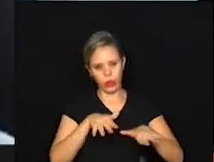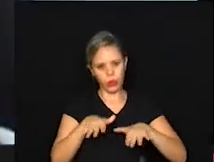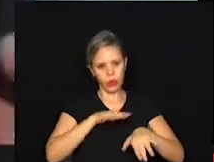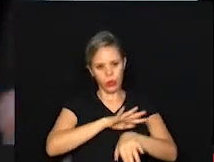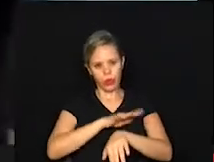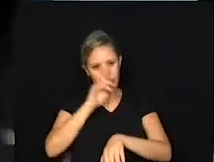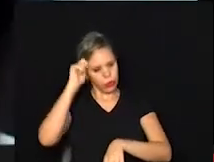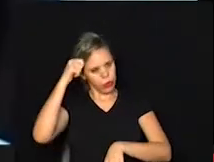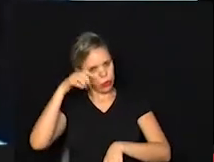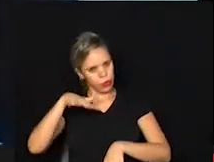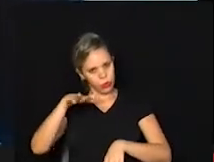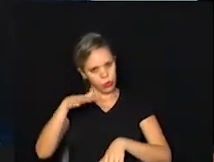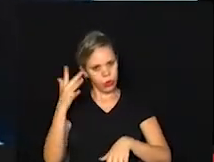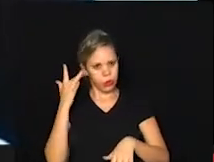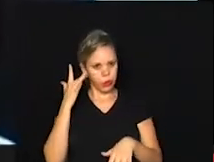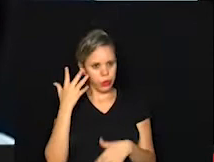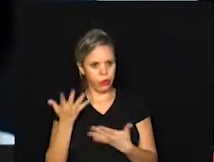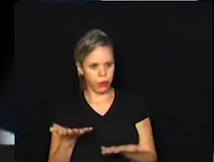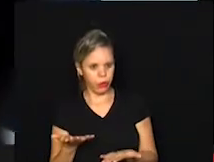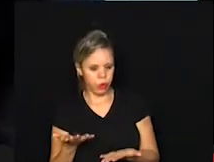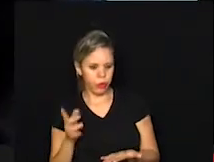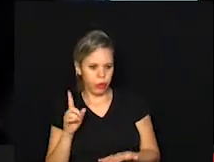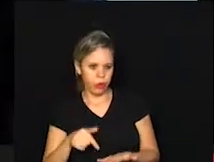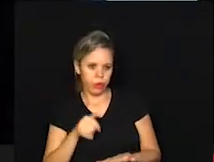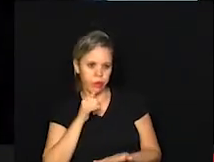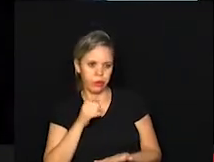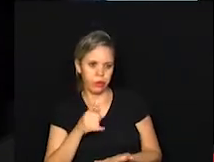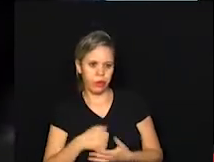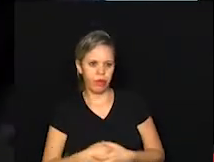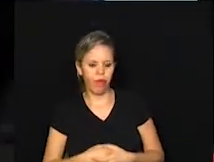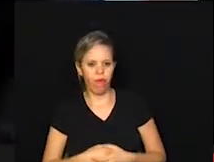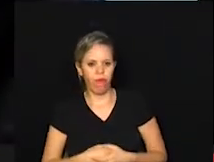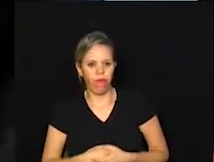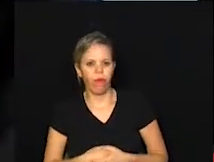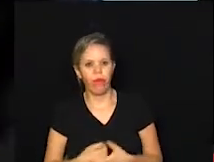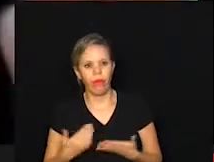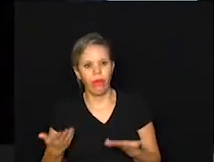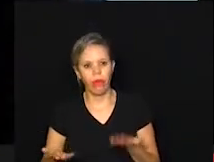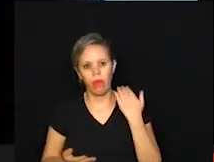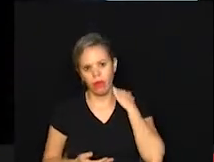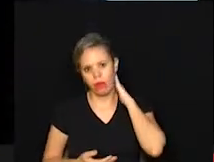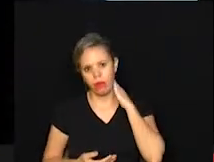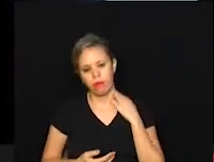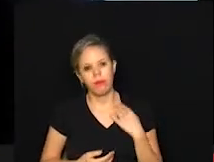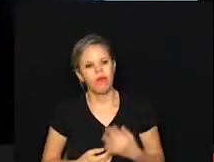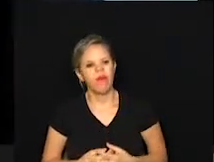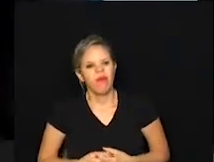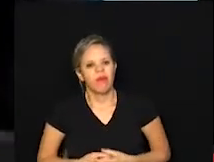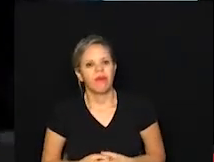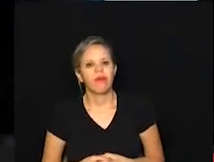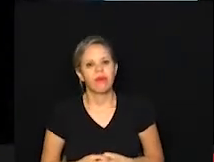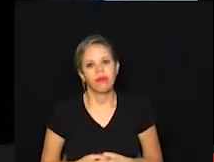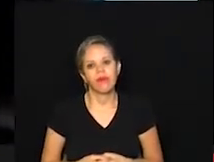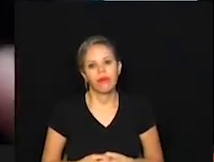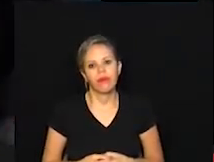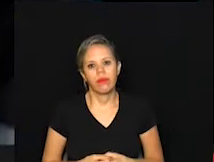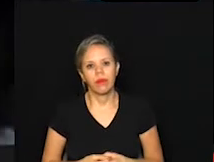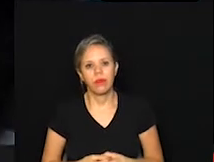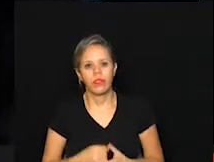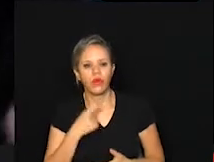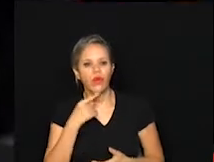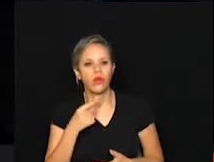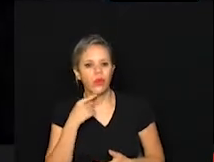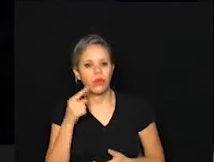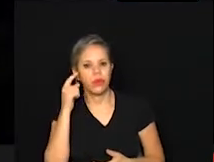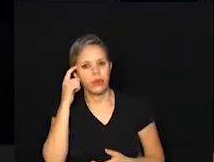Então, e eu acho que essa é uma questão, então aqui eu coloco como uma dúvida